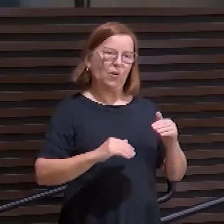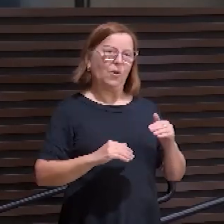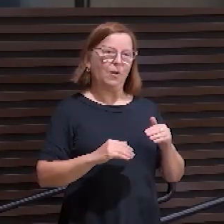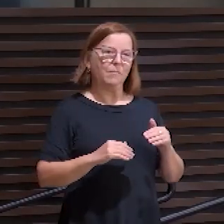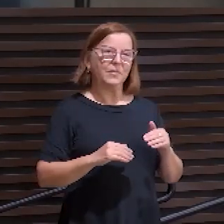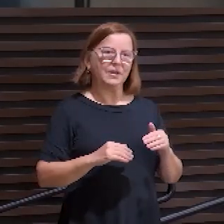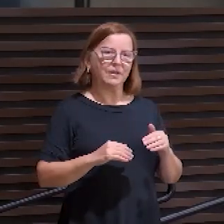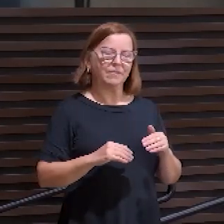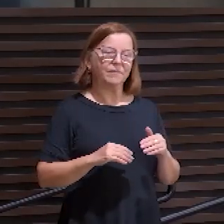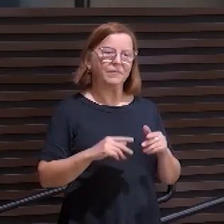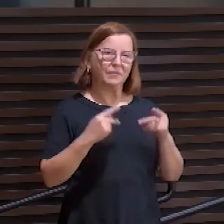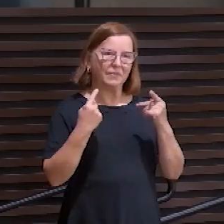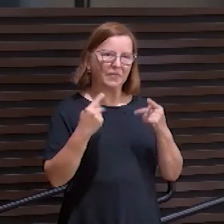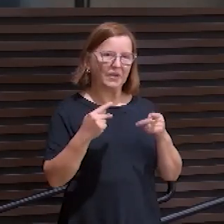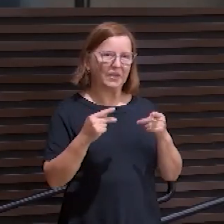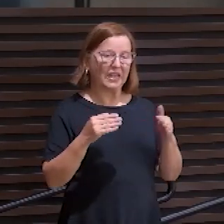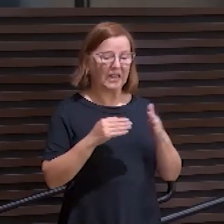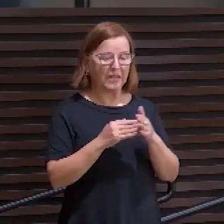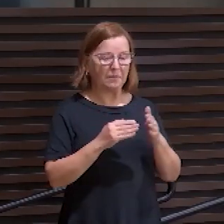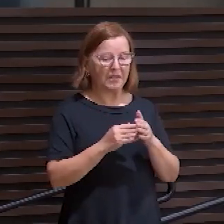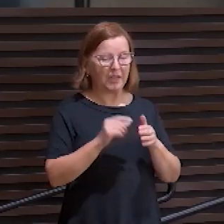poucos.